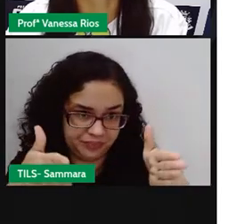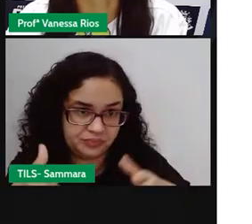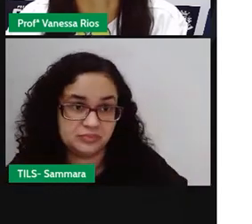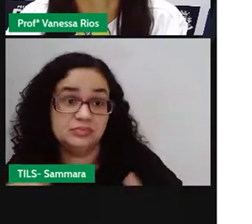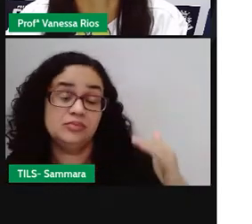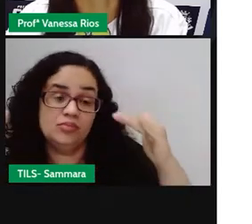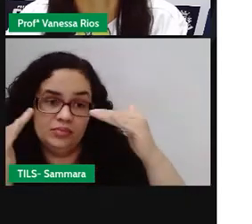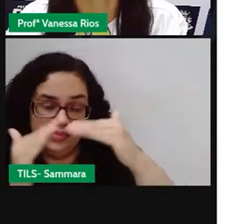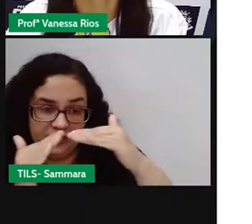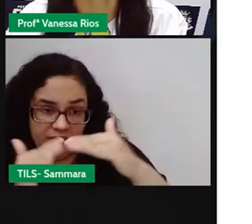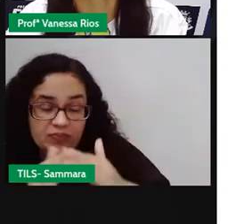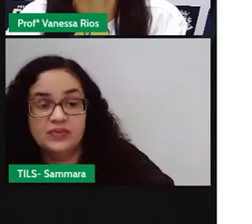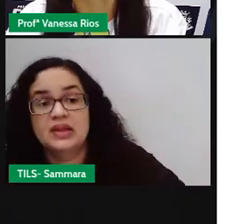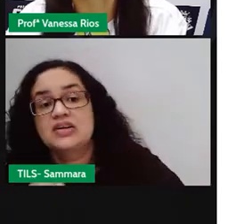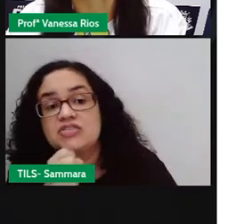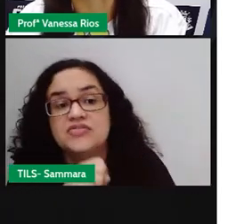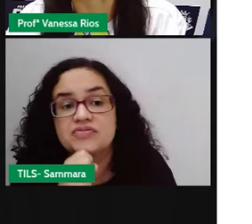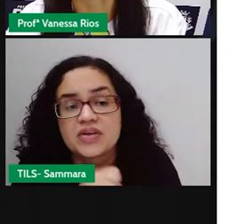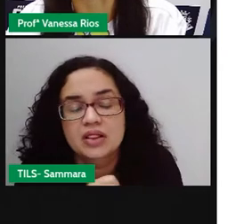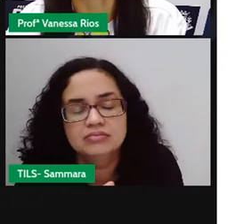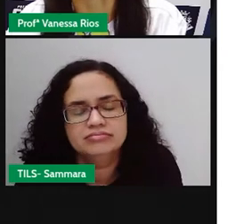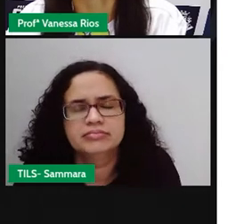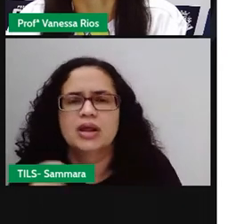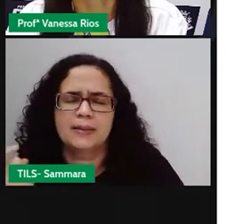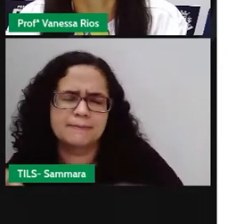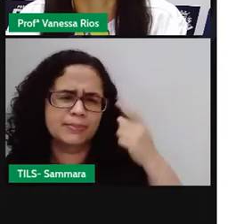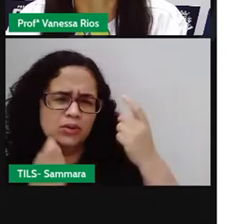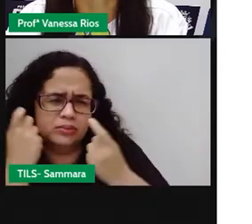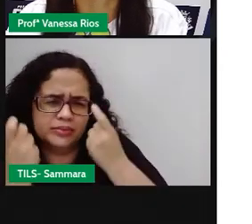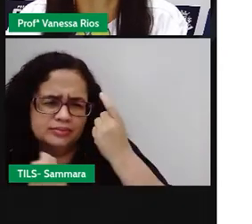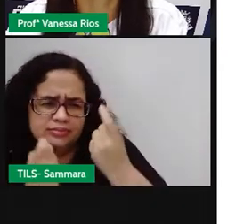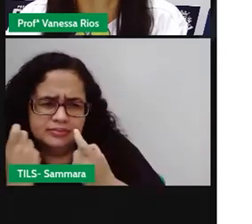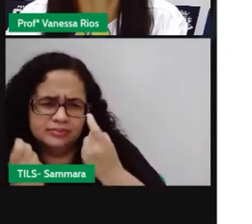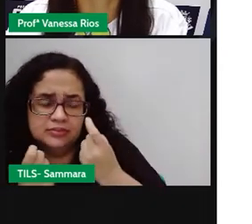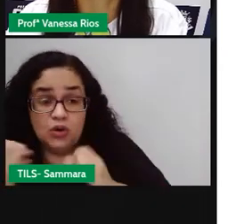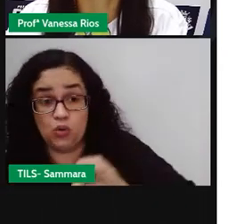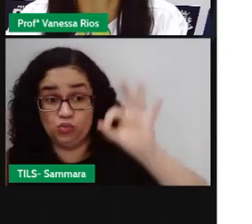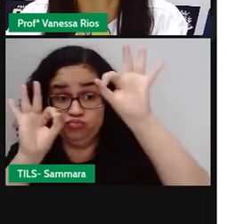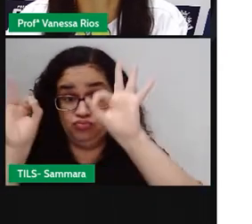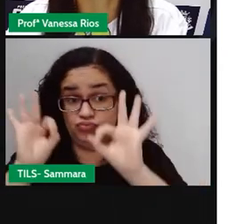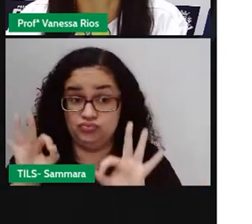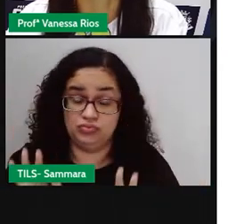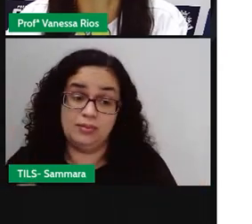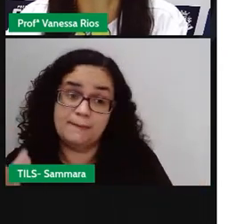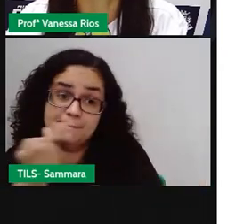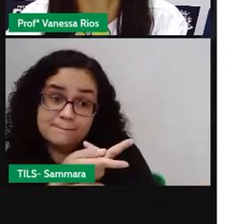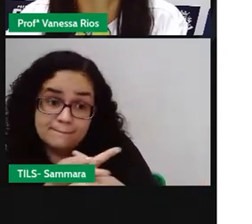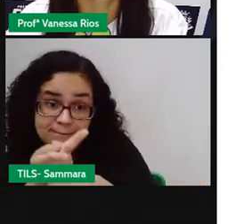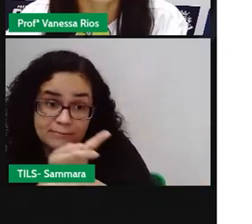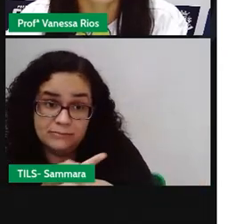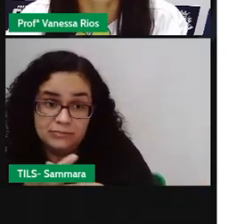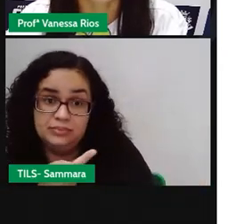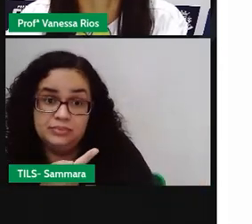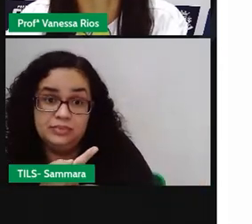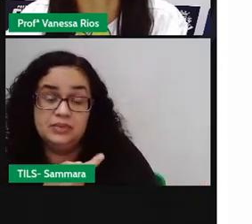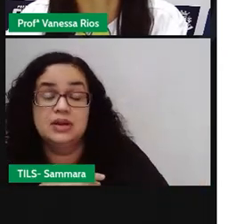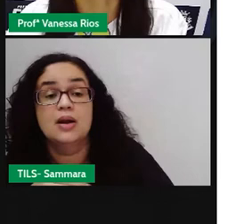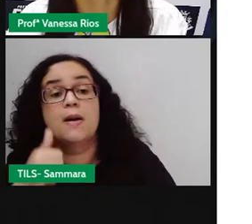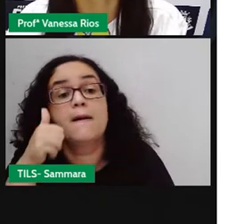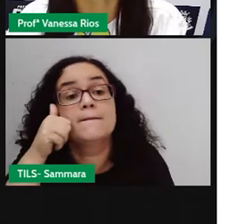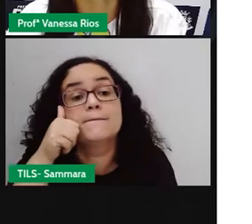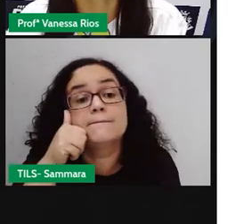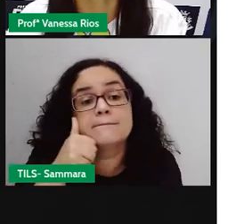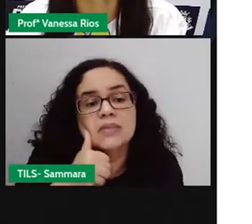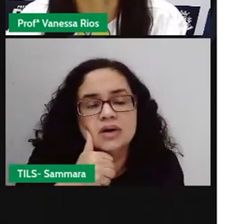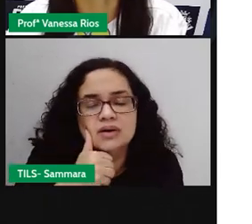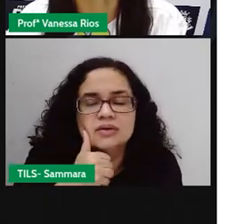Em casa, a velha, já preocupada devido às horas, estava se arrumando para ir procurá-la. Foi quando a menina